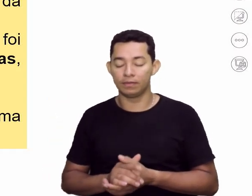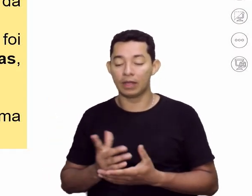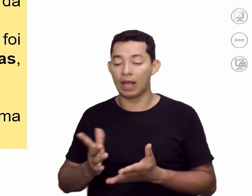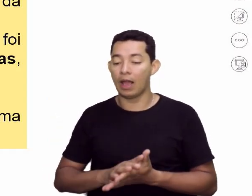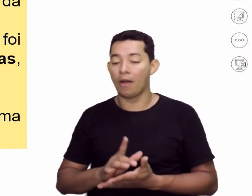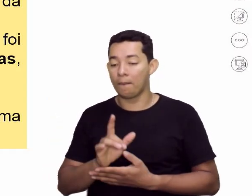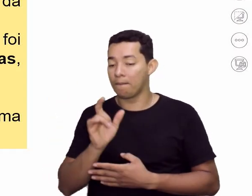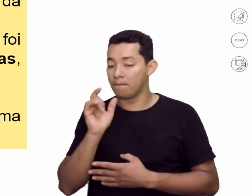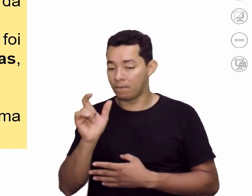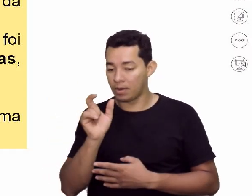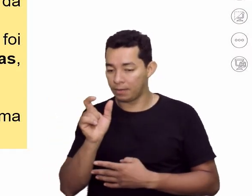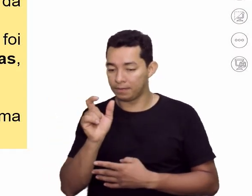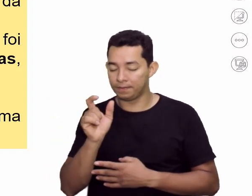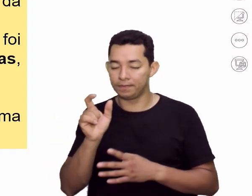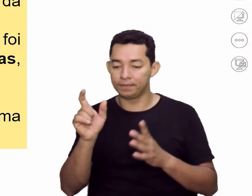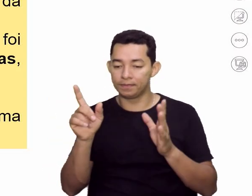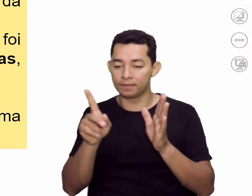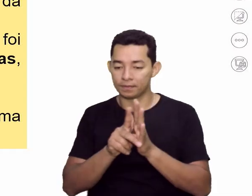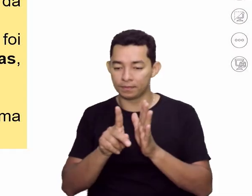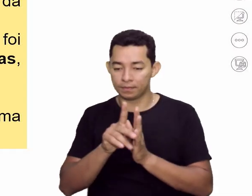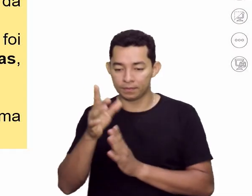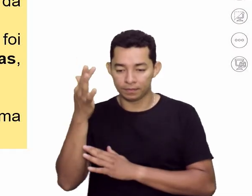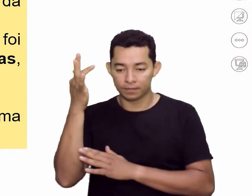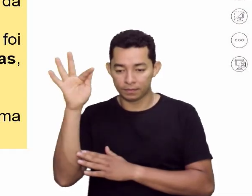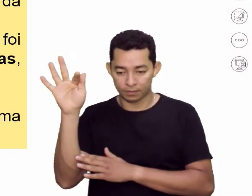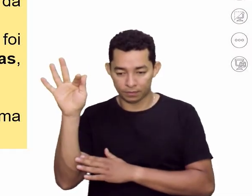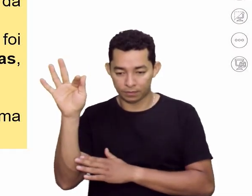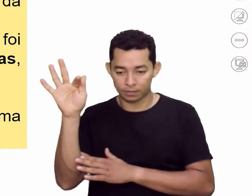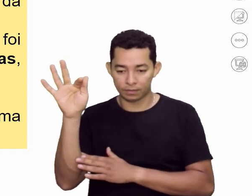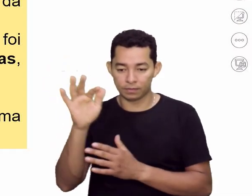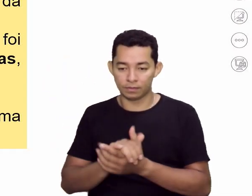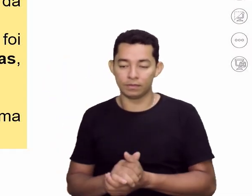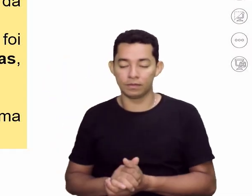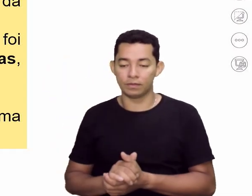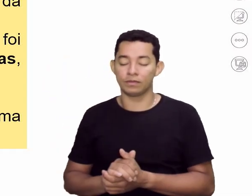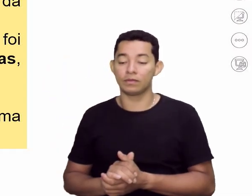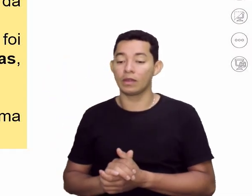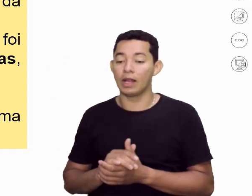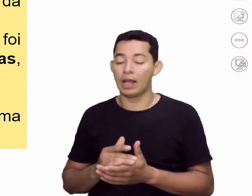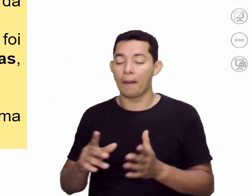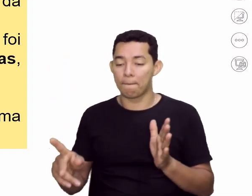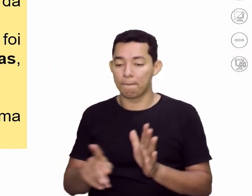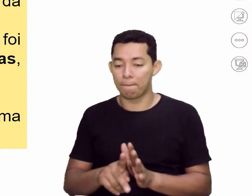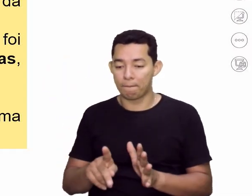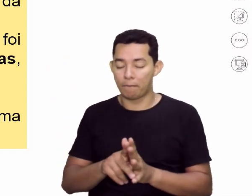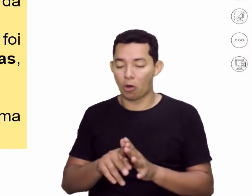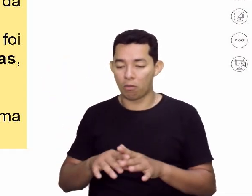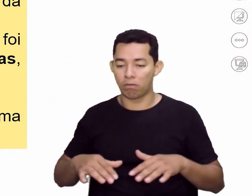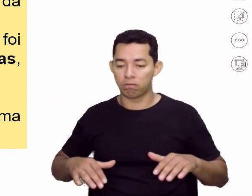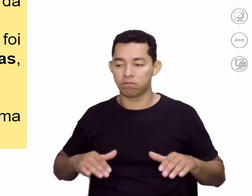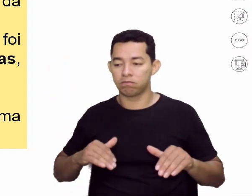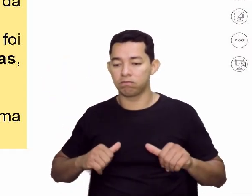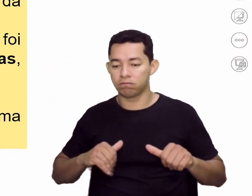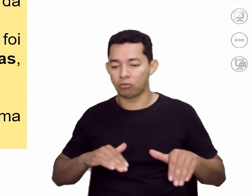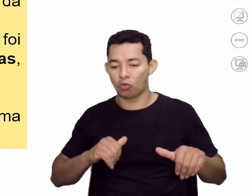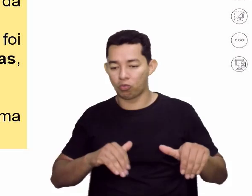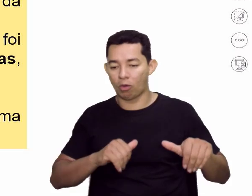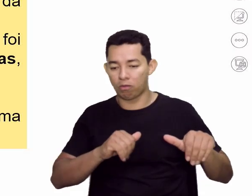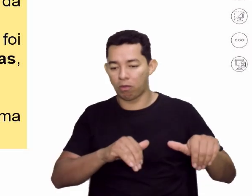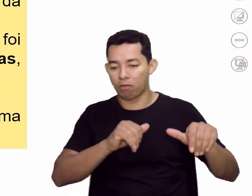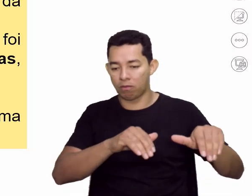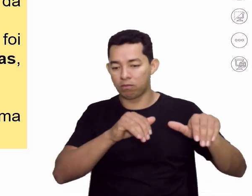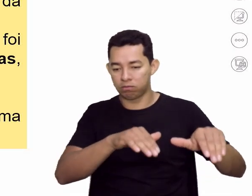esse termo vem do militarismo, né? Do belicismo, porque aqueles soldados que são os primeiros que